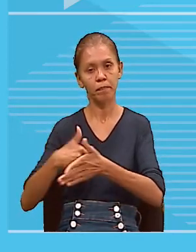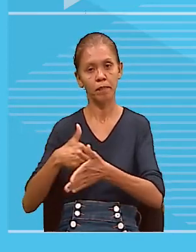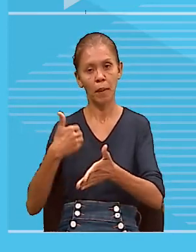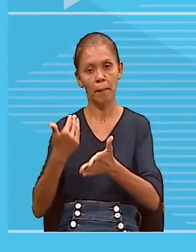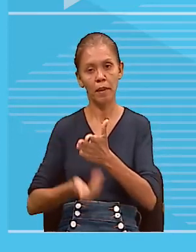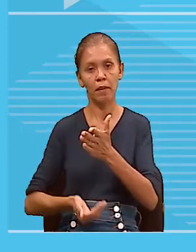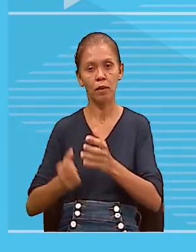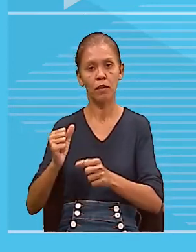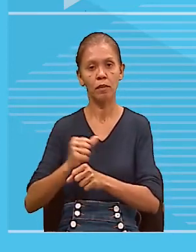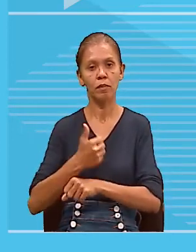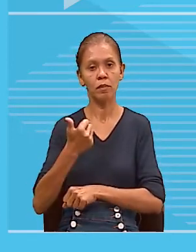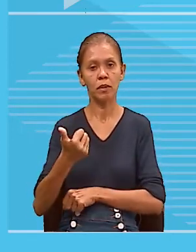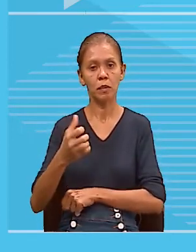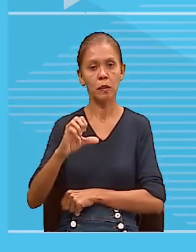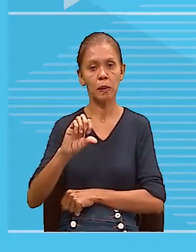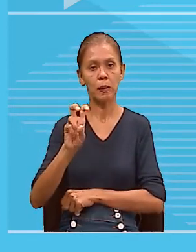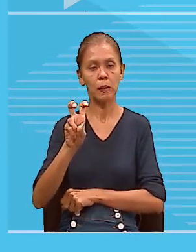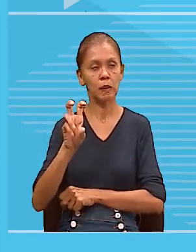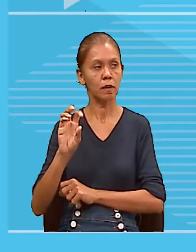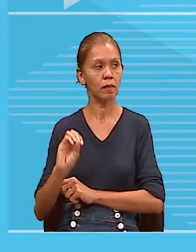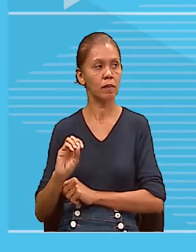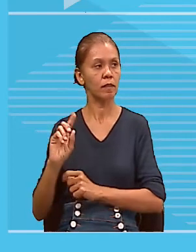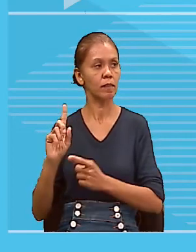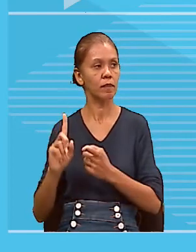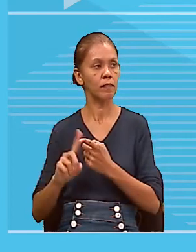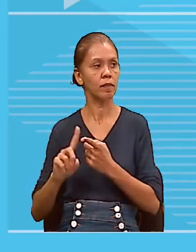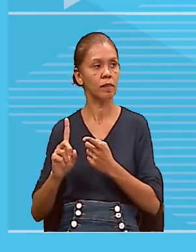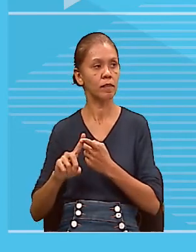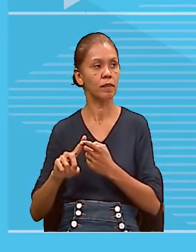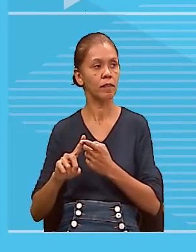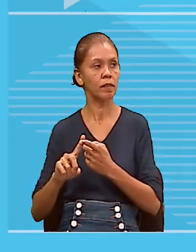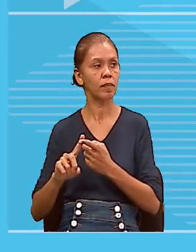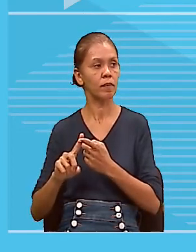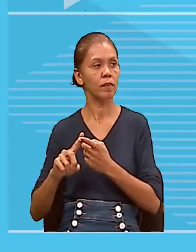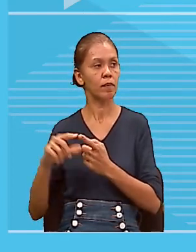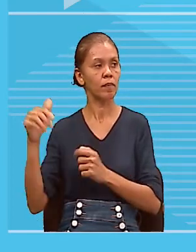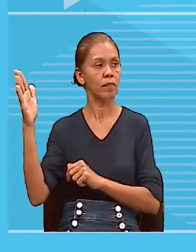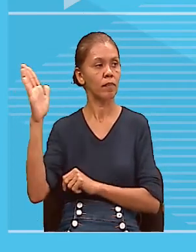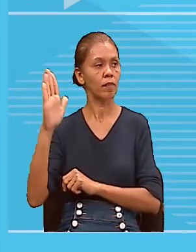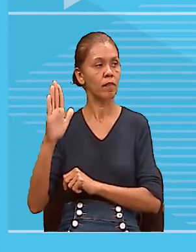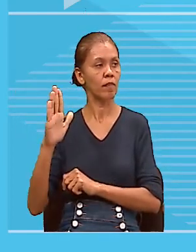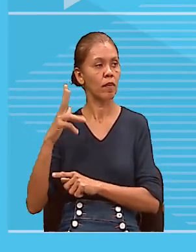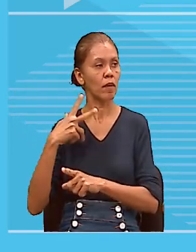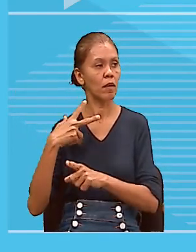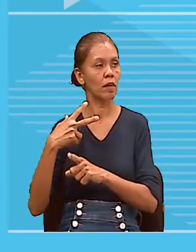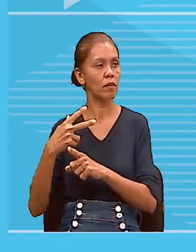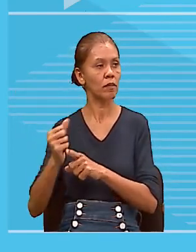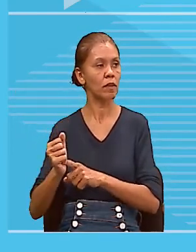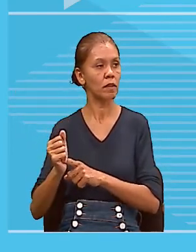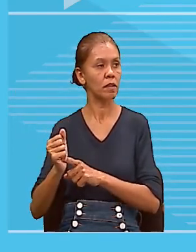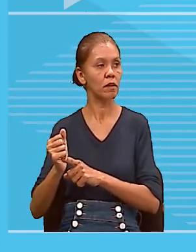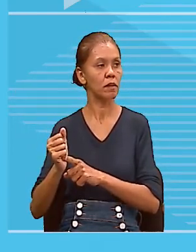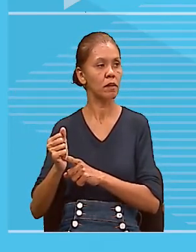das massas brasileiras é o Brasil vai ser campeão do mundo na Copa de 58